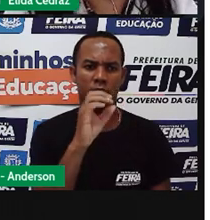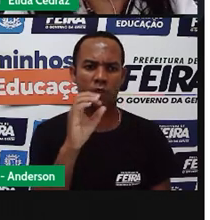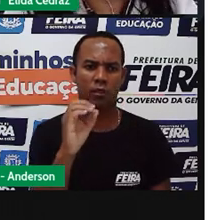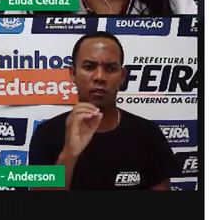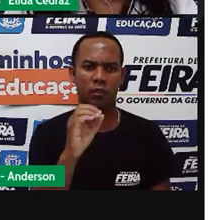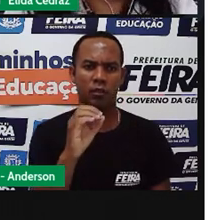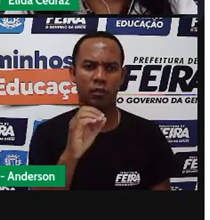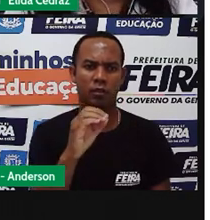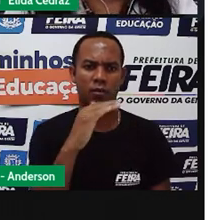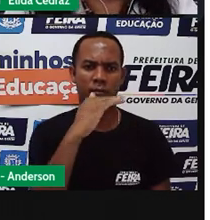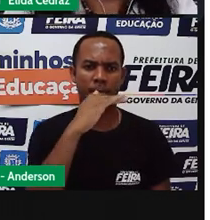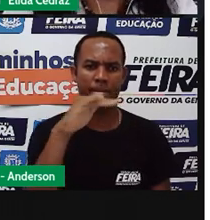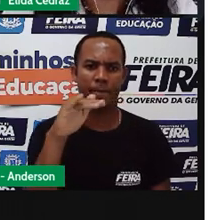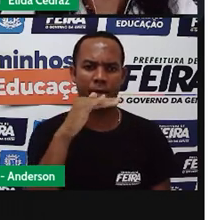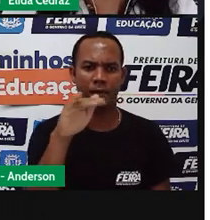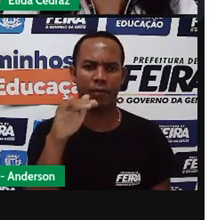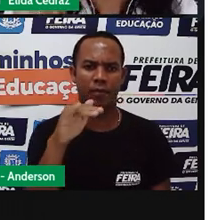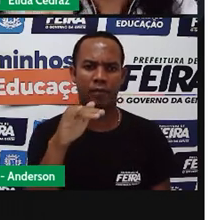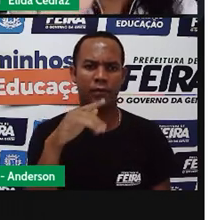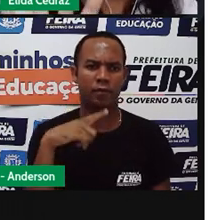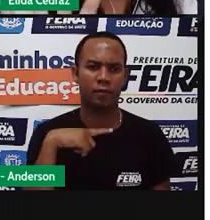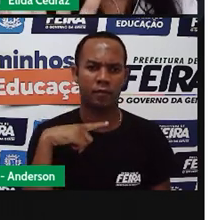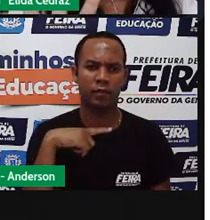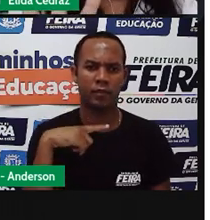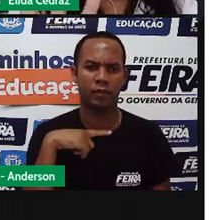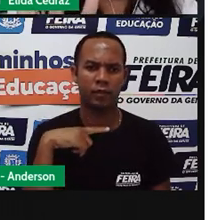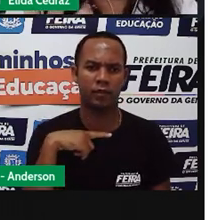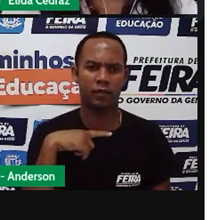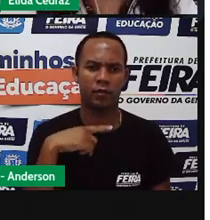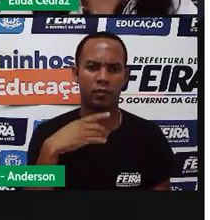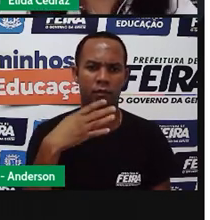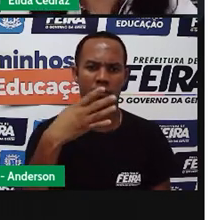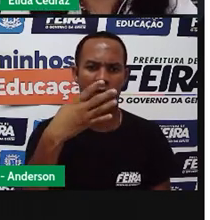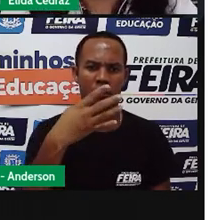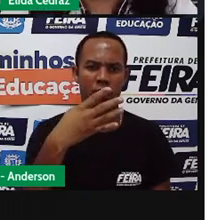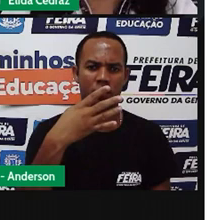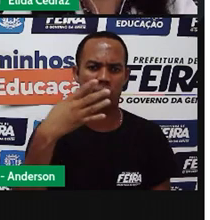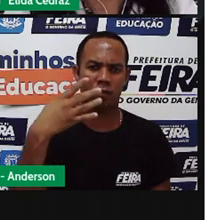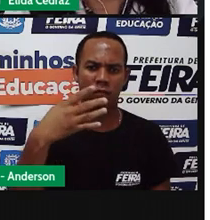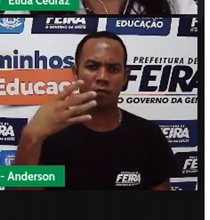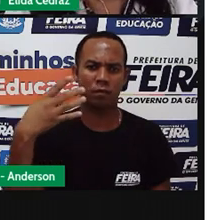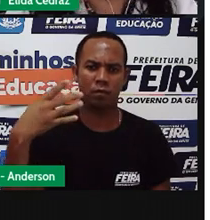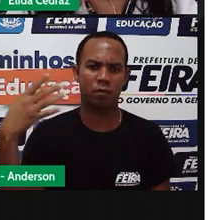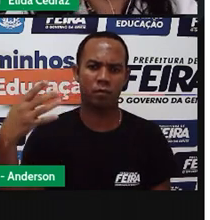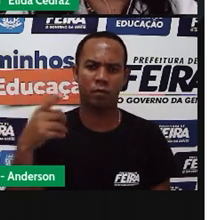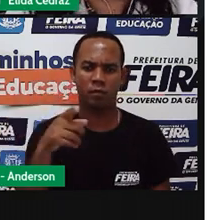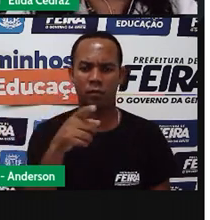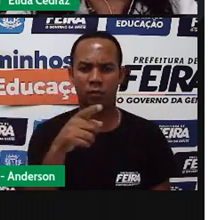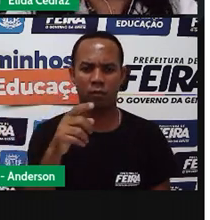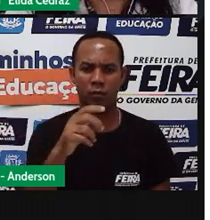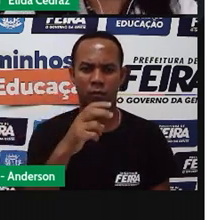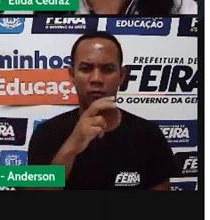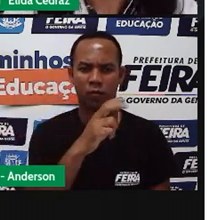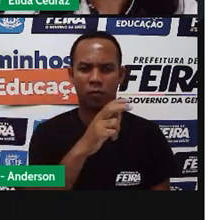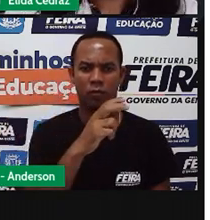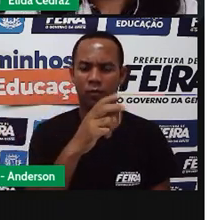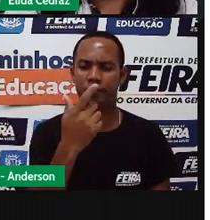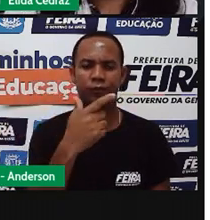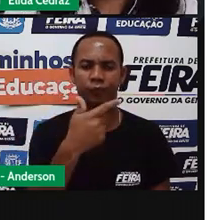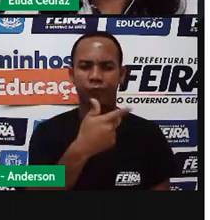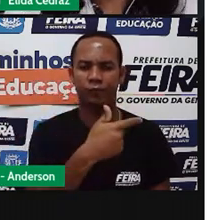que é meio litro, e temos 4 jarrinhas de 250 ml.